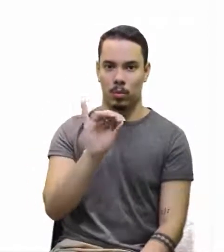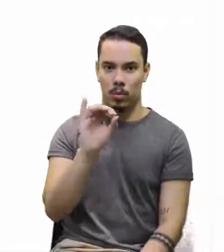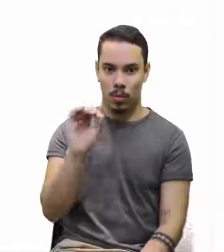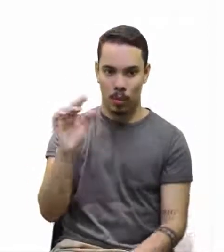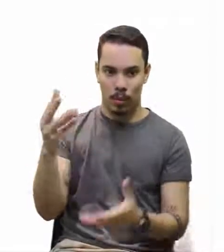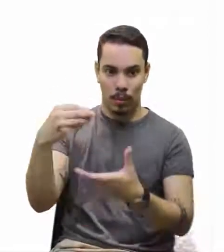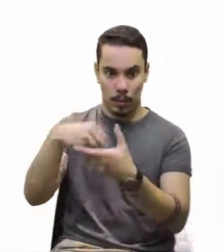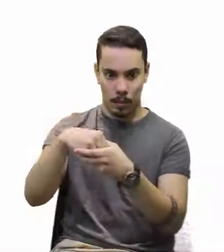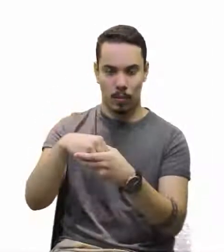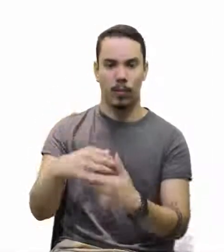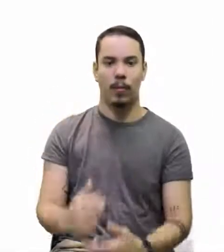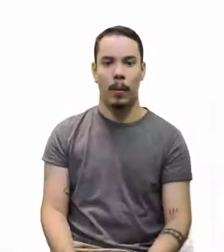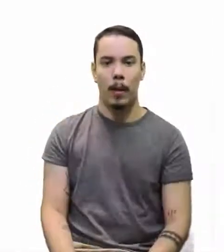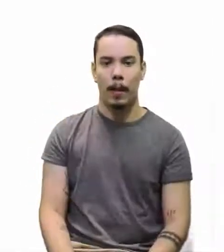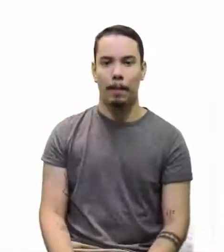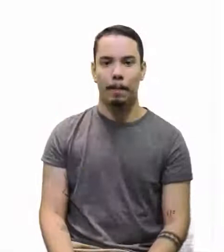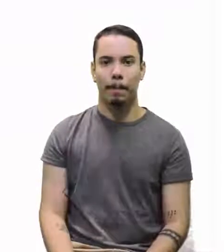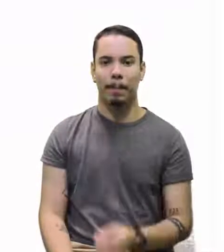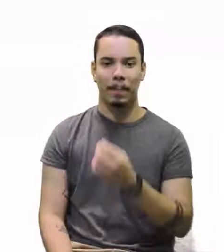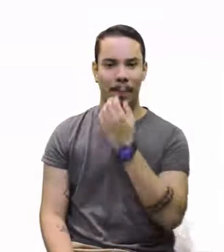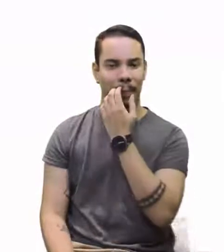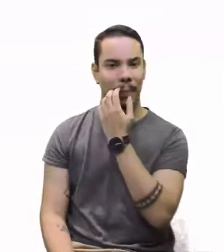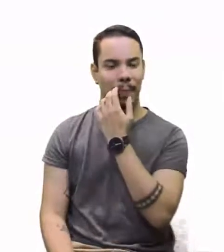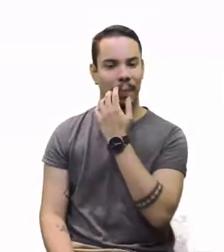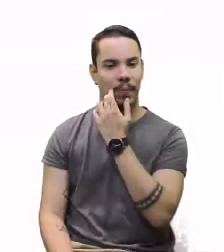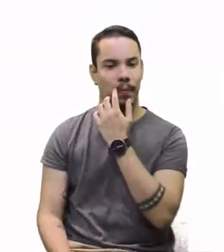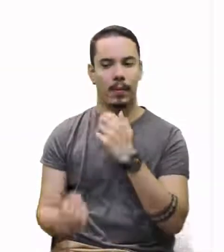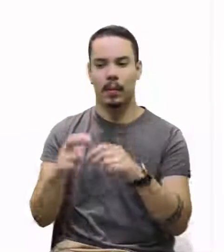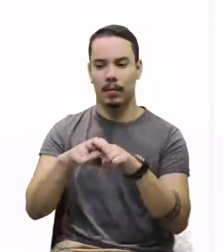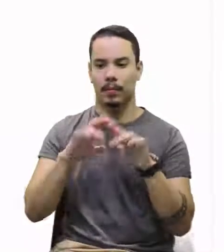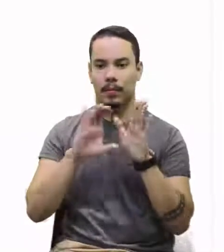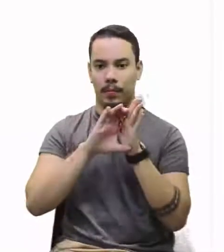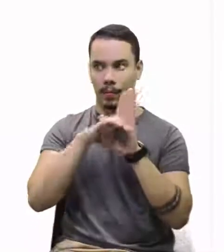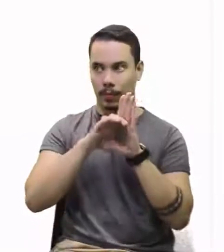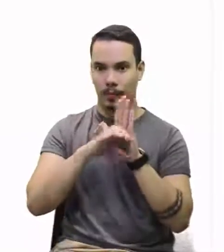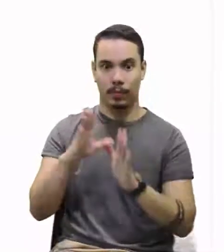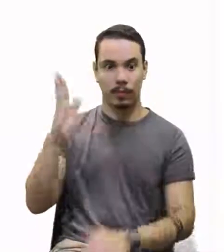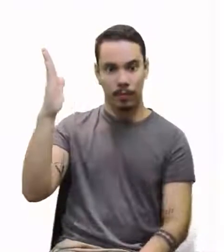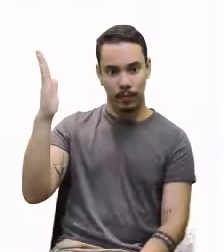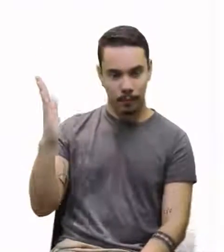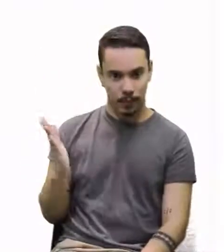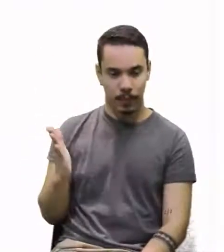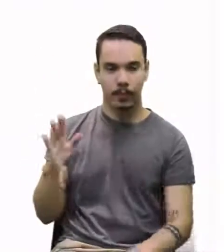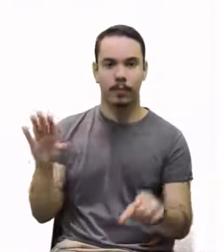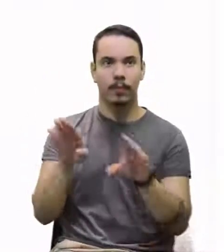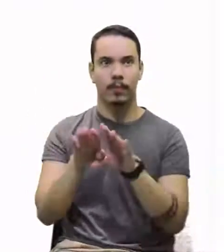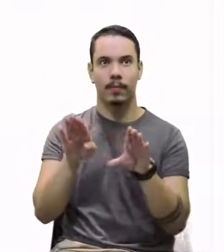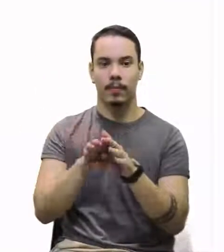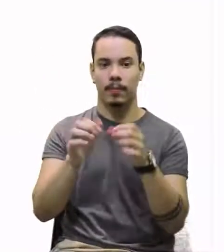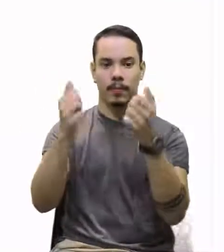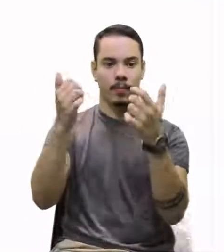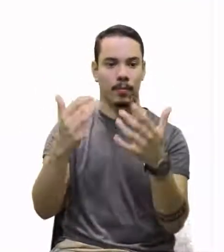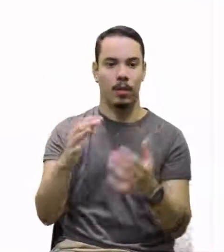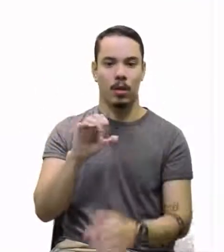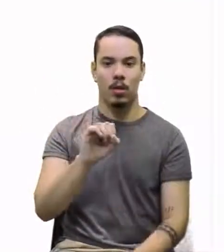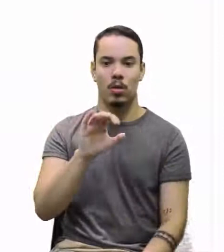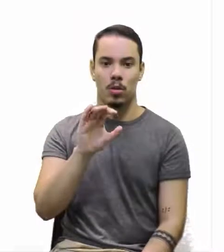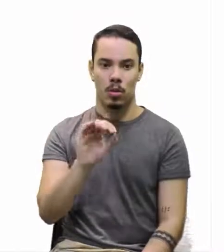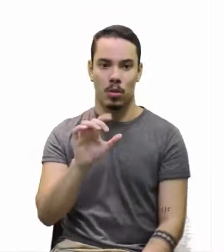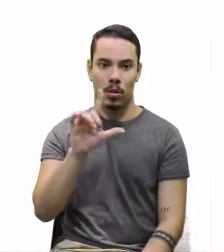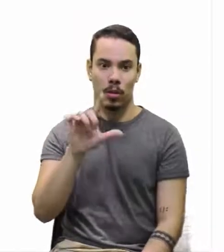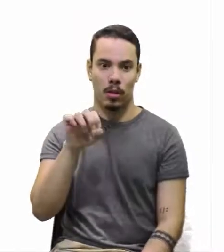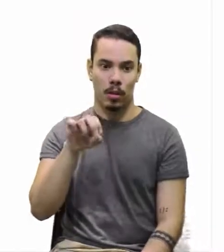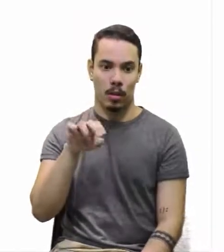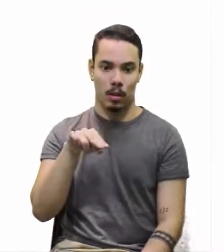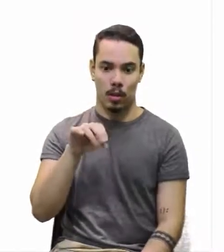certo? Então, o conceito de indutor. O indutor, também chamado de solenoide...